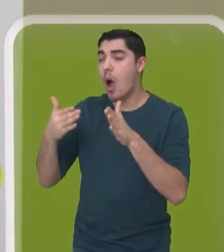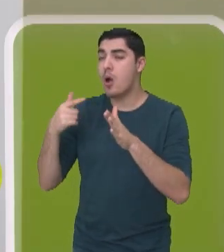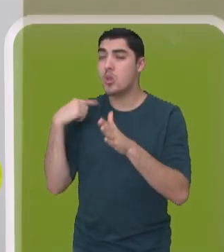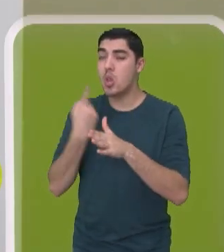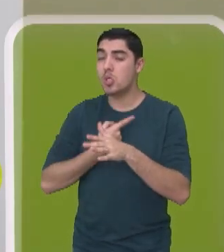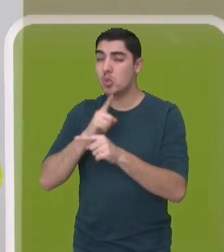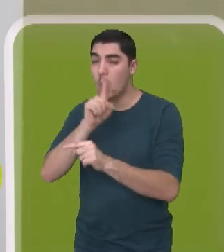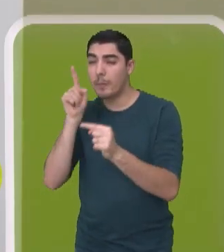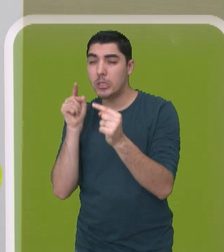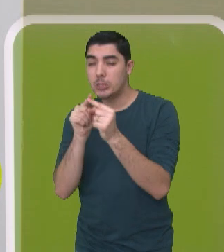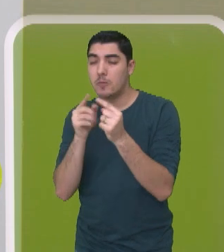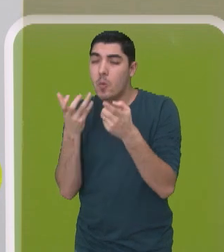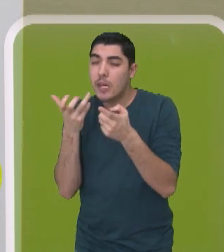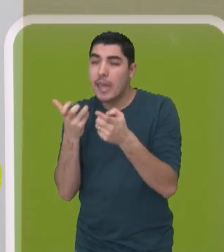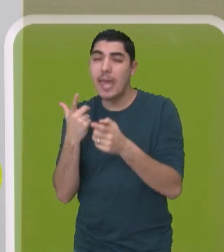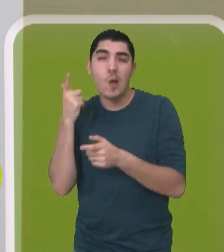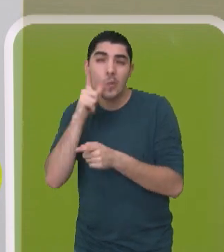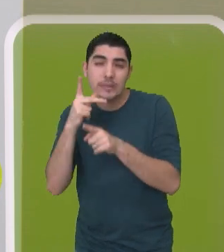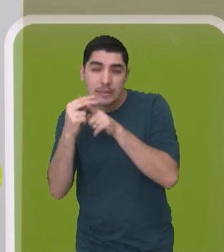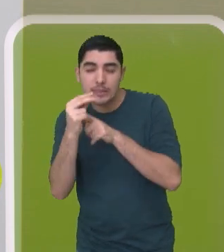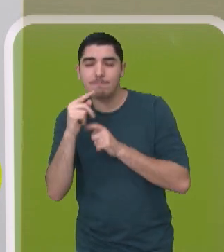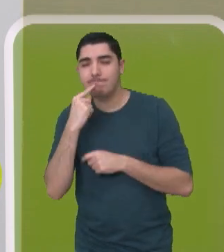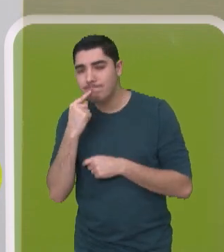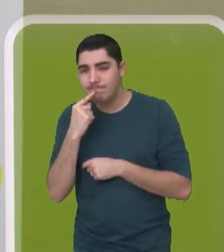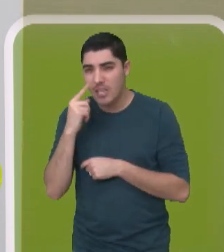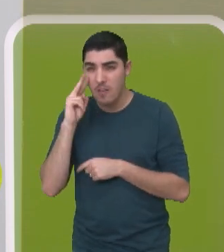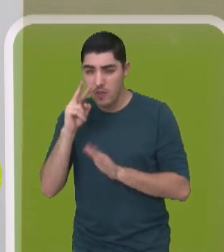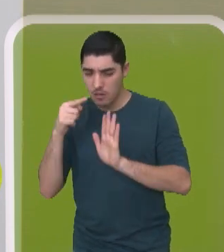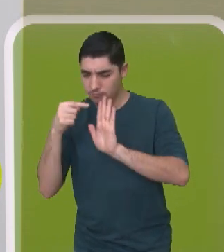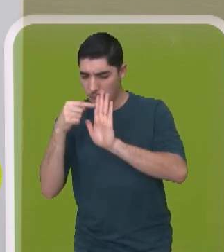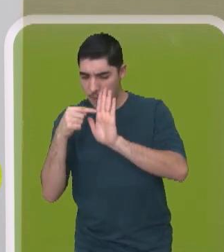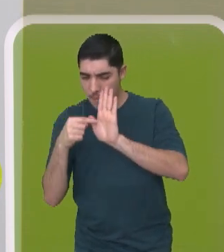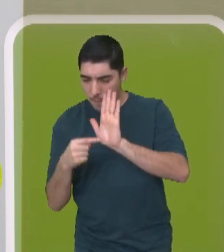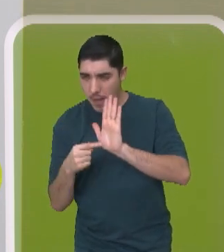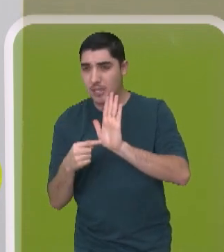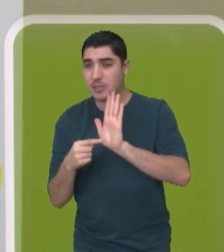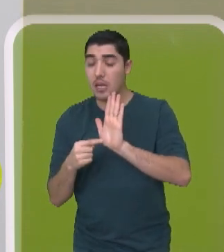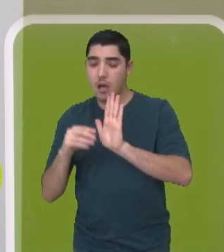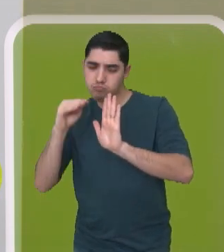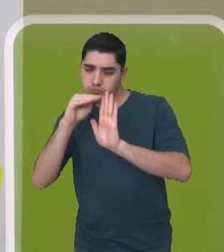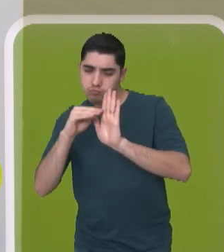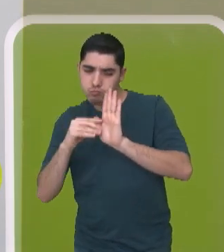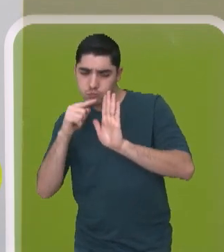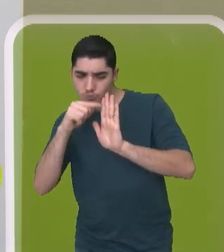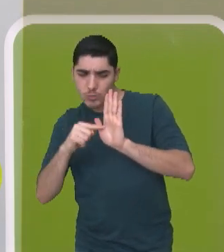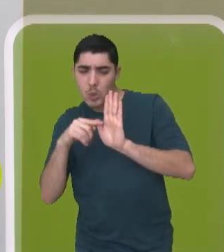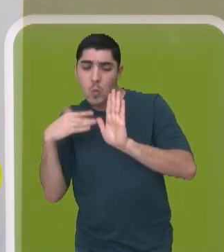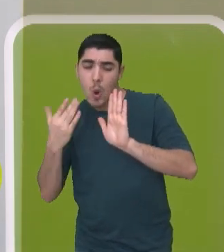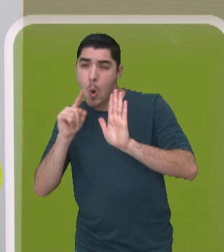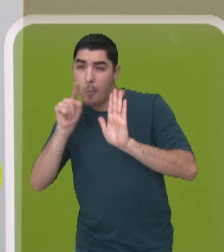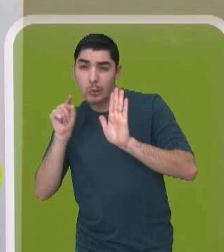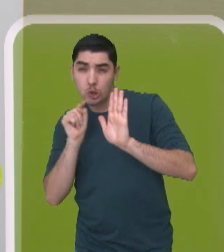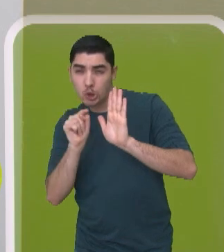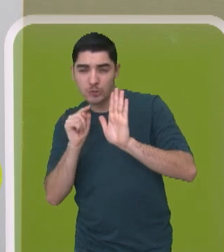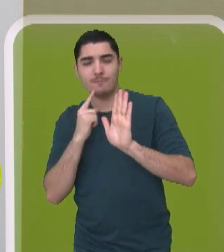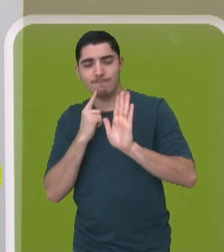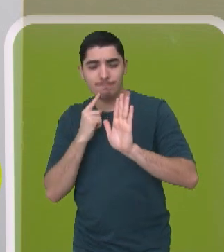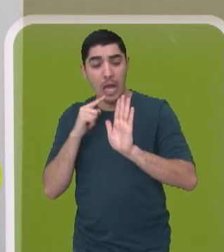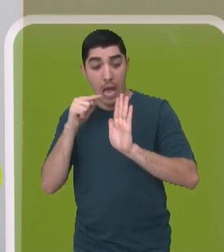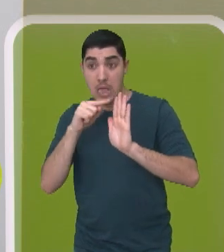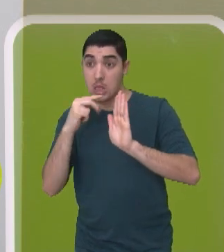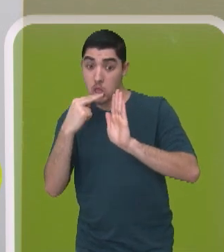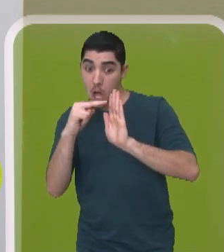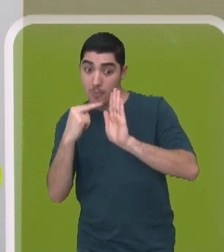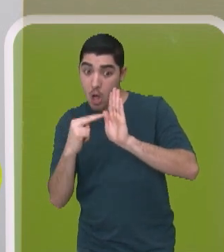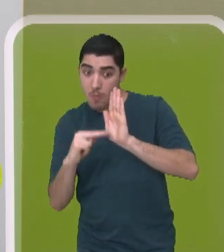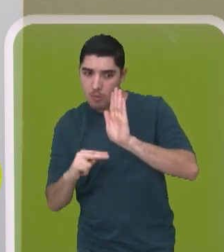nossa visão era importante o clube ter, né, esse profissional da comissão técnica. Chegamos em alguns nomes na